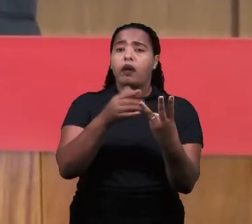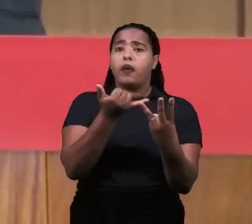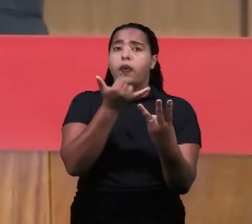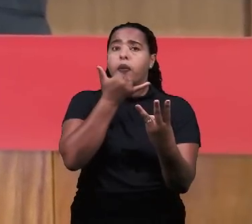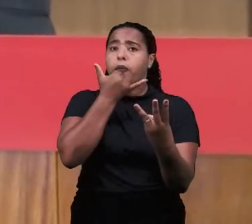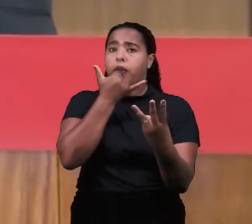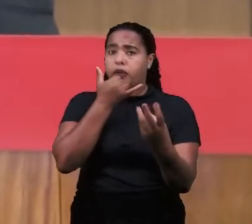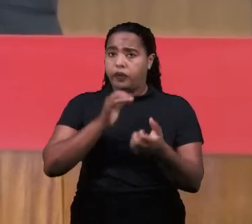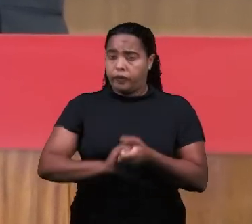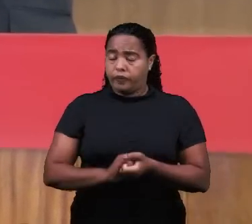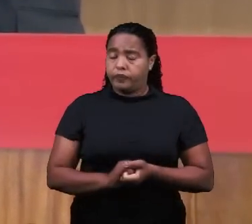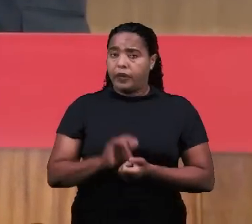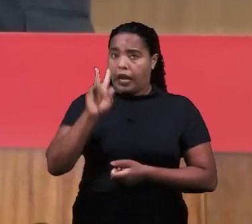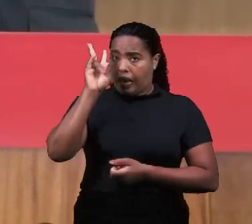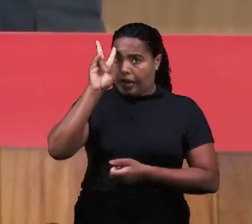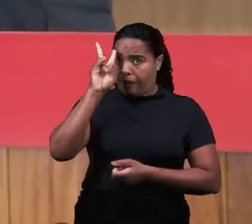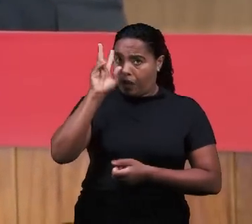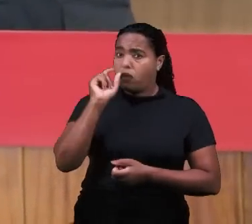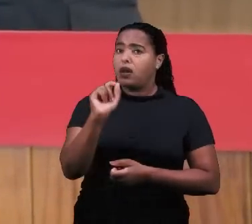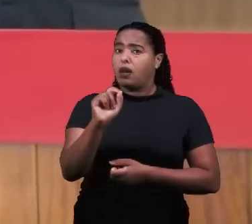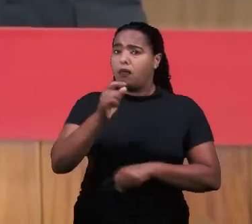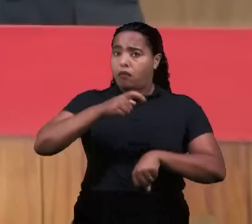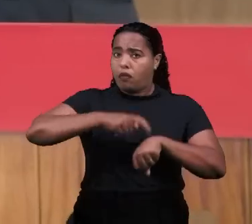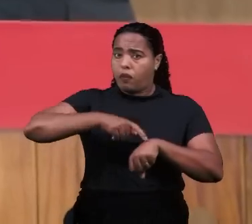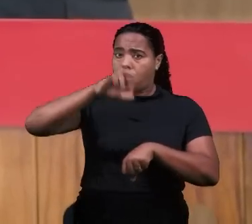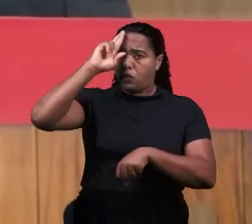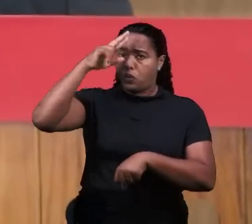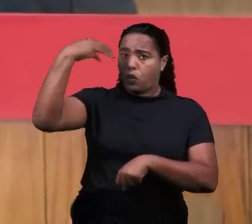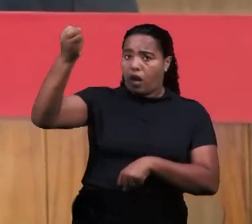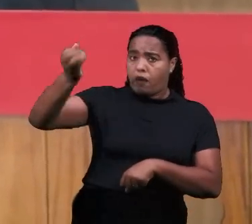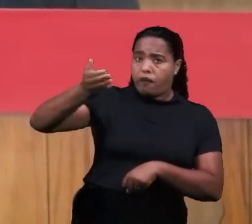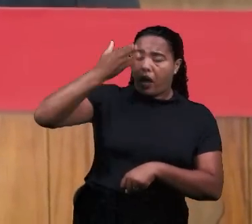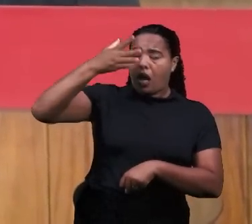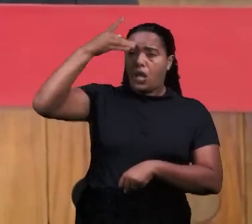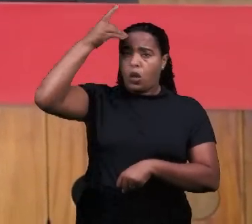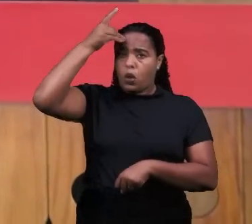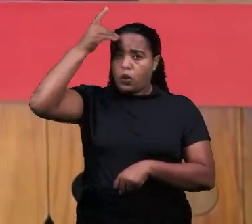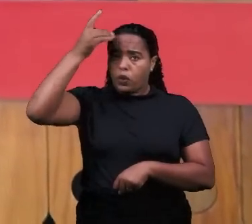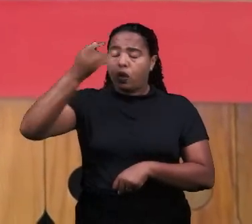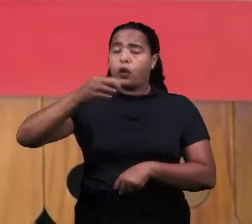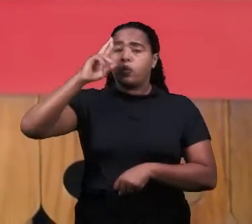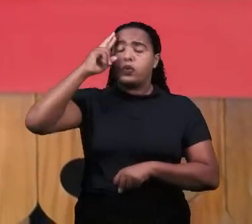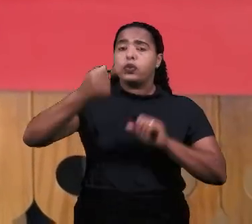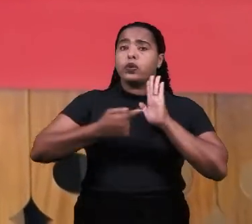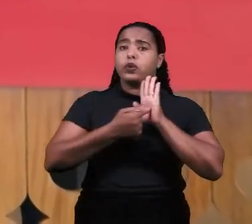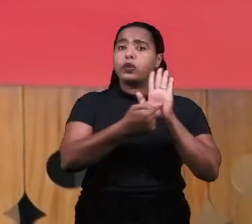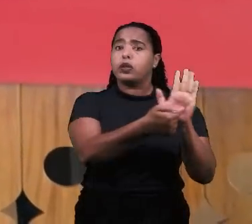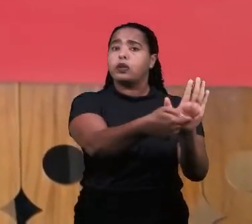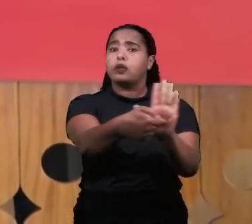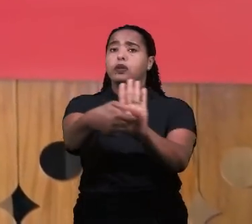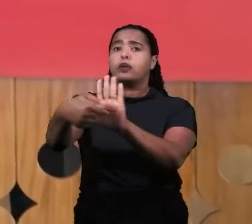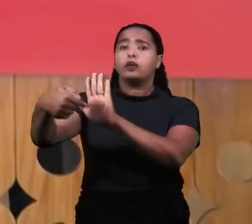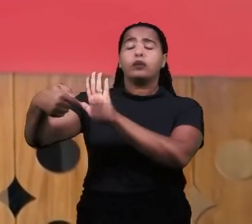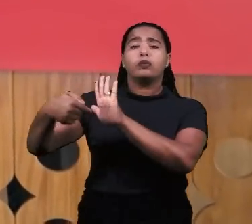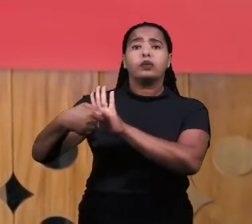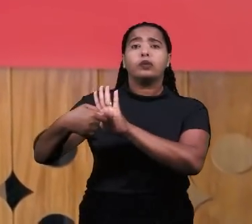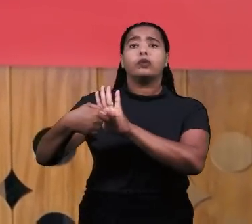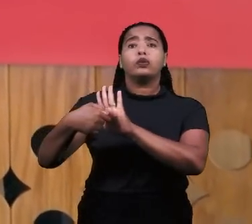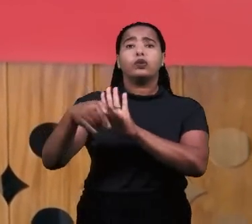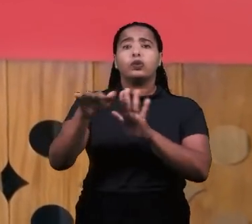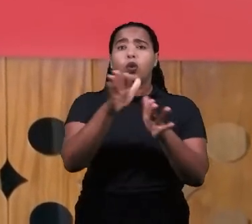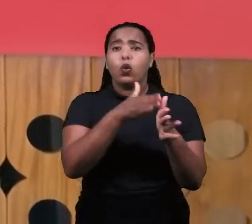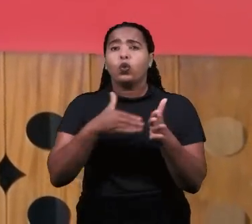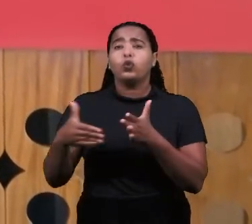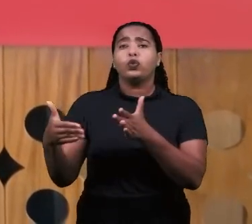quando o Senhor dá uma visão, uma revelação, o Senhor está falando para todos que estão inseridos